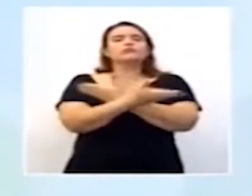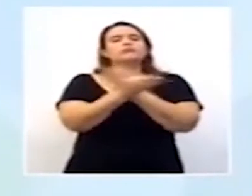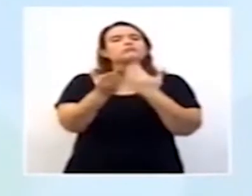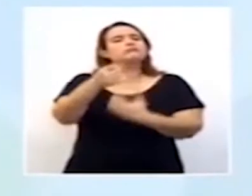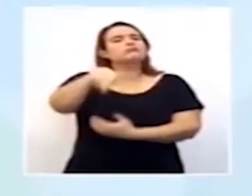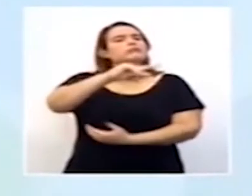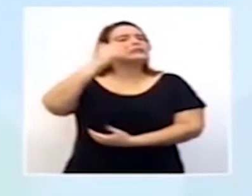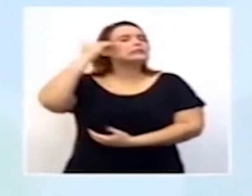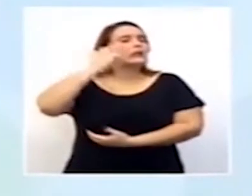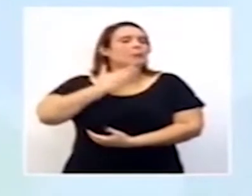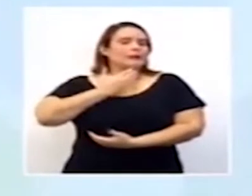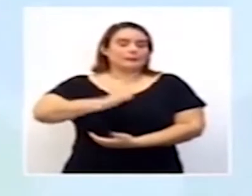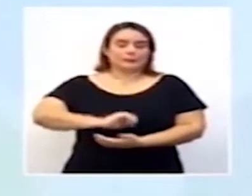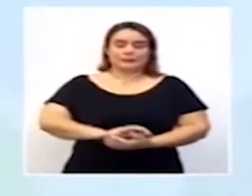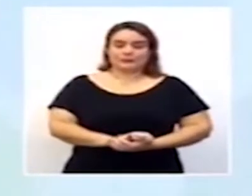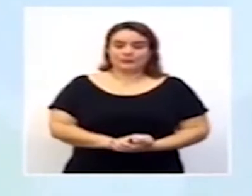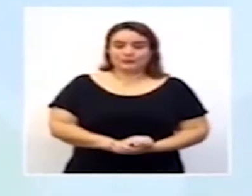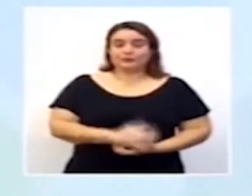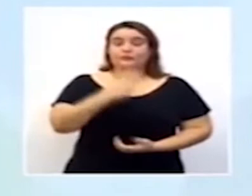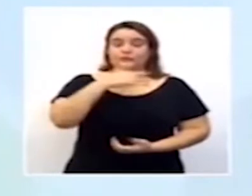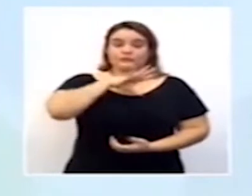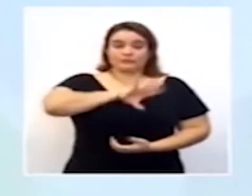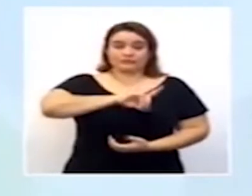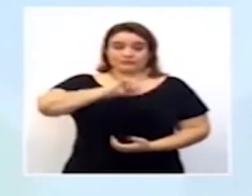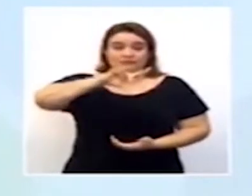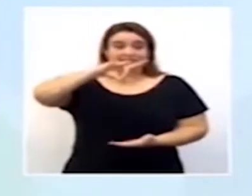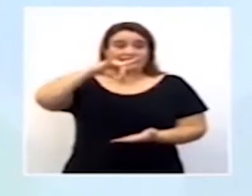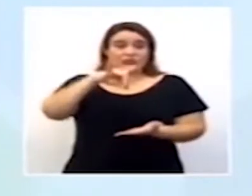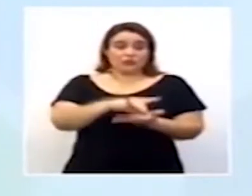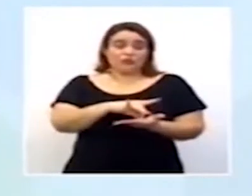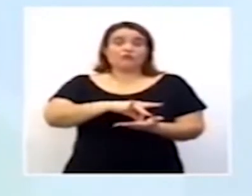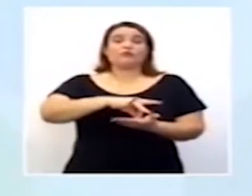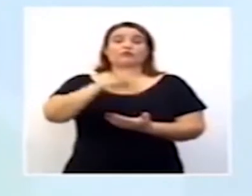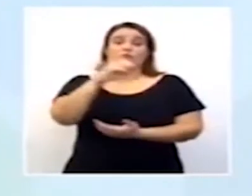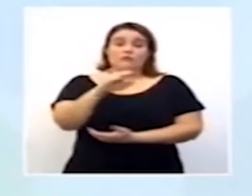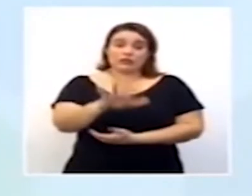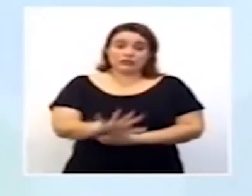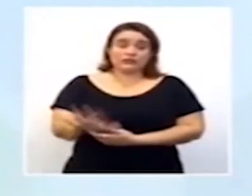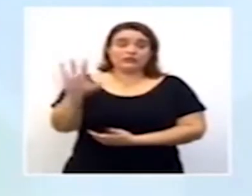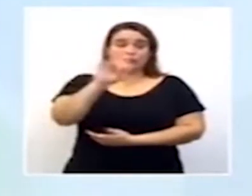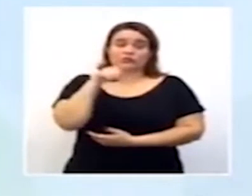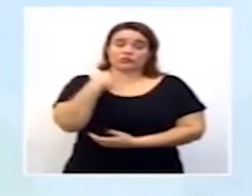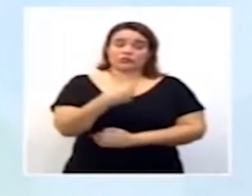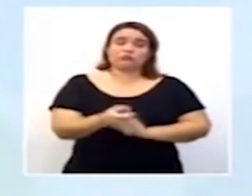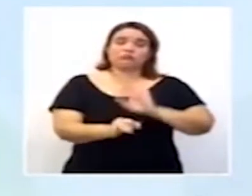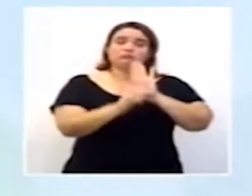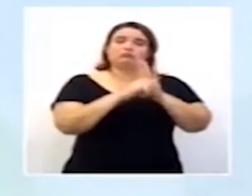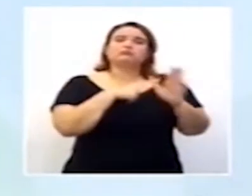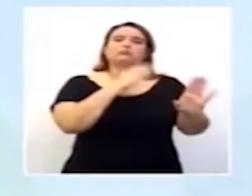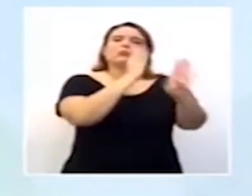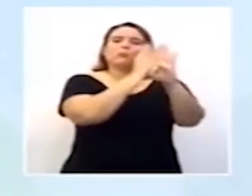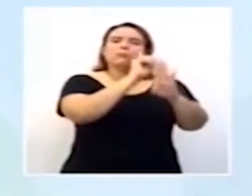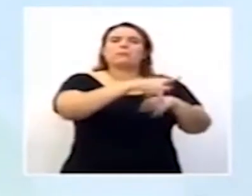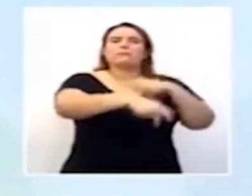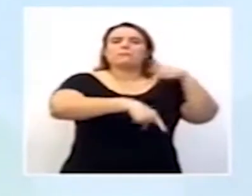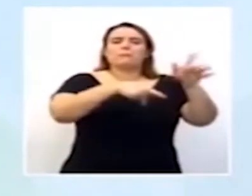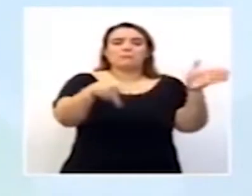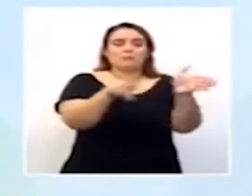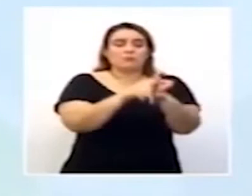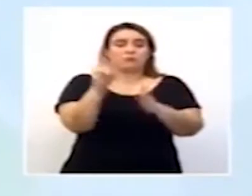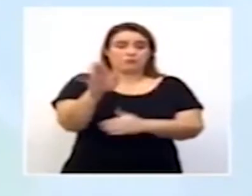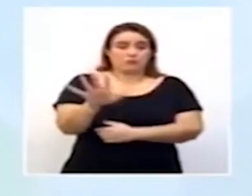a língua portuguesa é a língua oficial do Brasil Isto é a língua que nos identifica Como o povo da nação brasileira